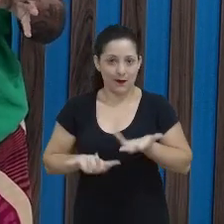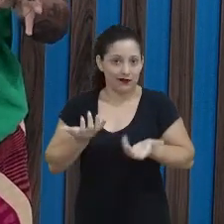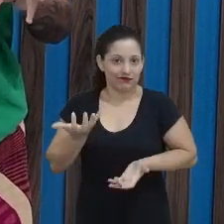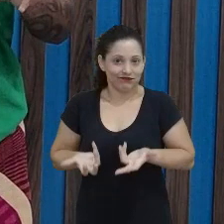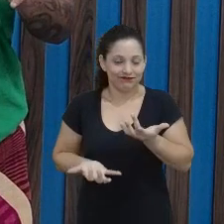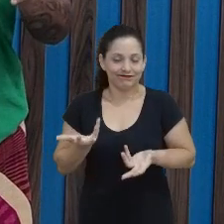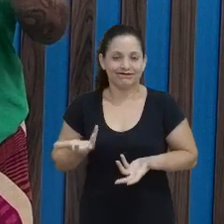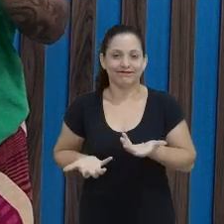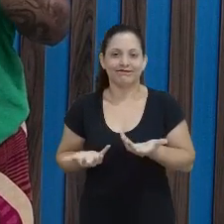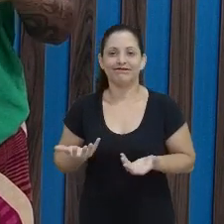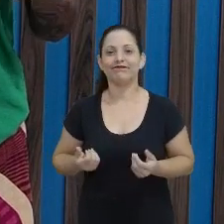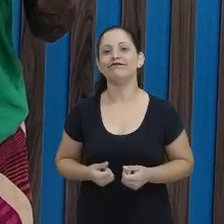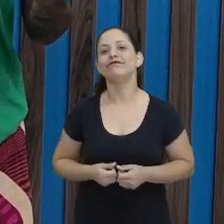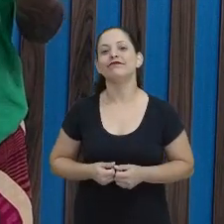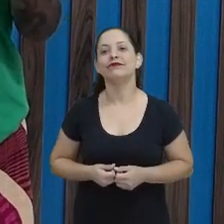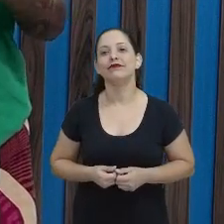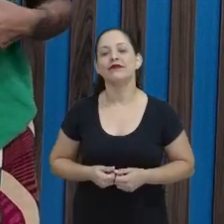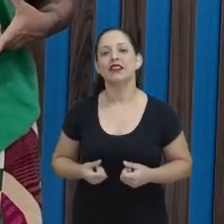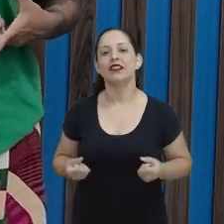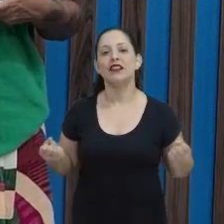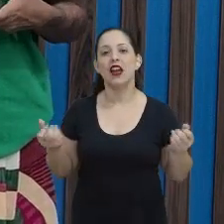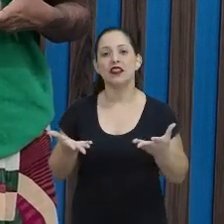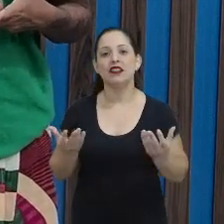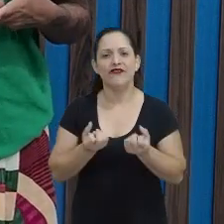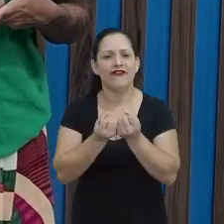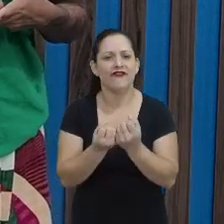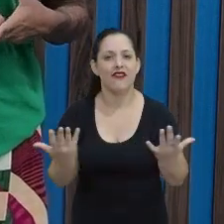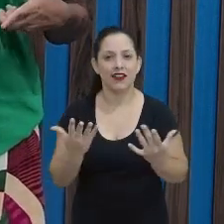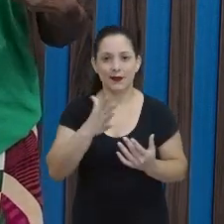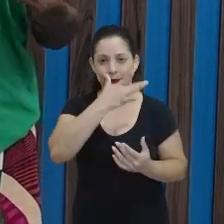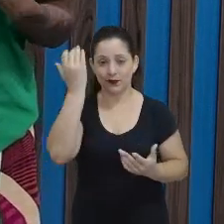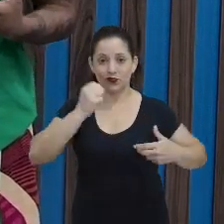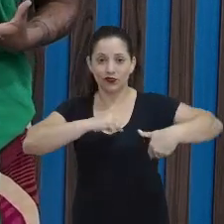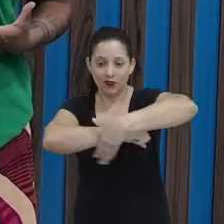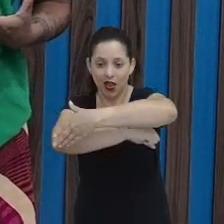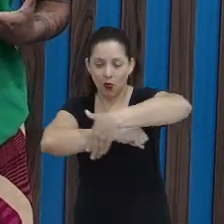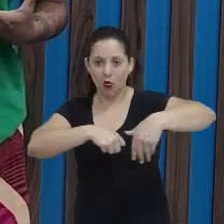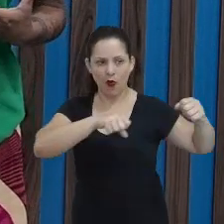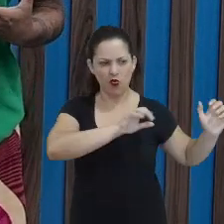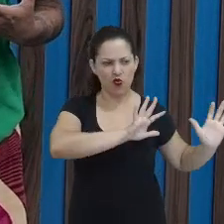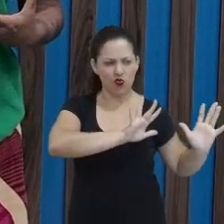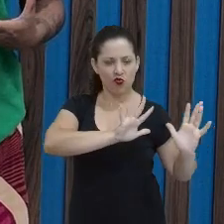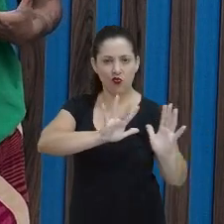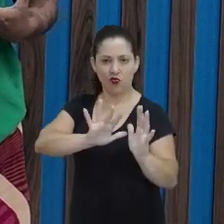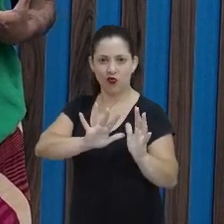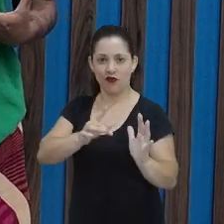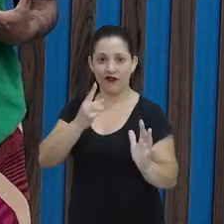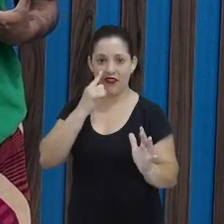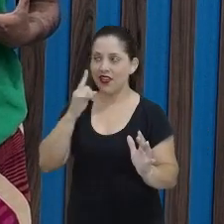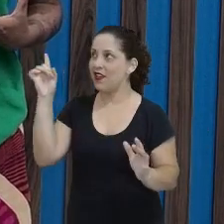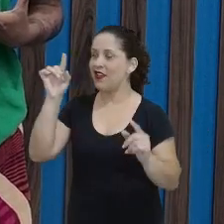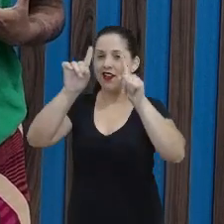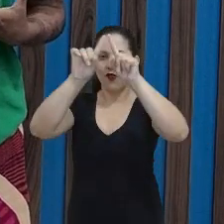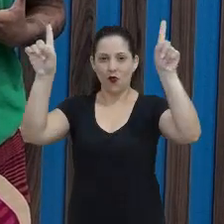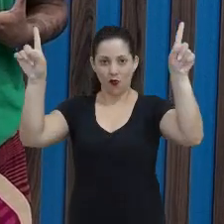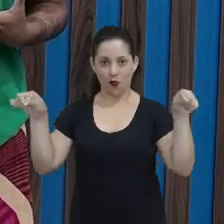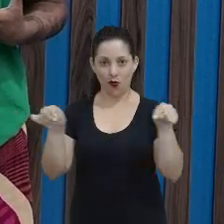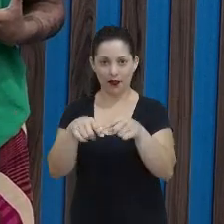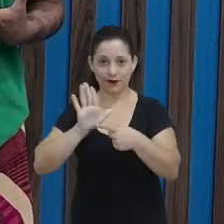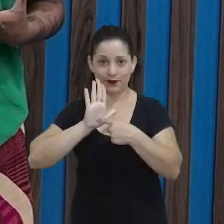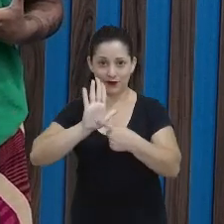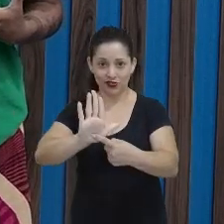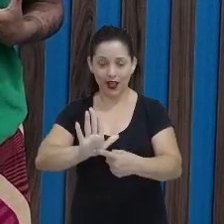aí, muitos viviam nessa rua aí, gente. Então vejam essa imagem, esse quadro já vem mostrando isso. É um mercado